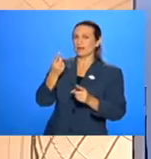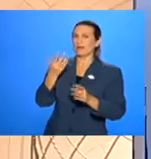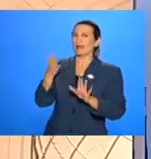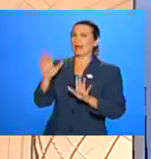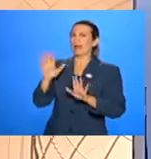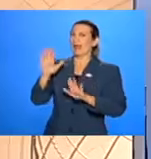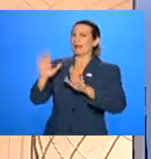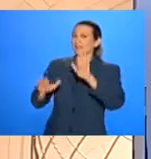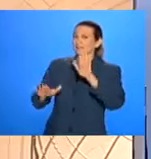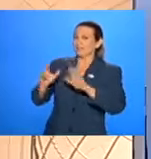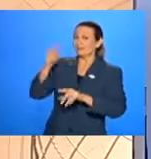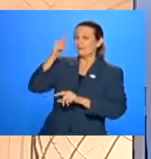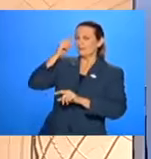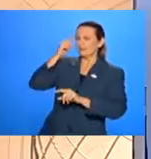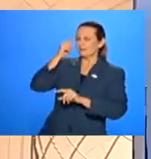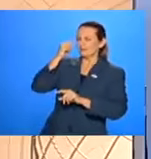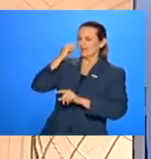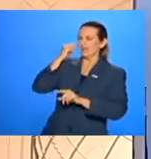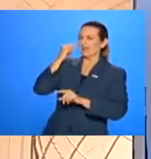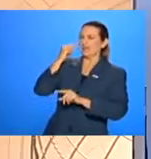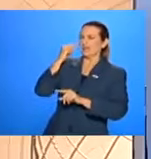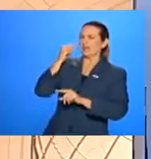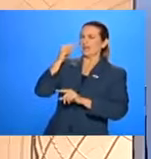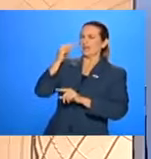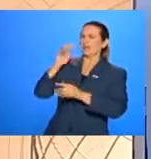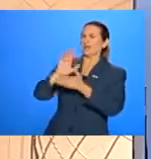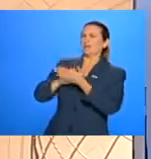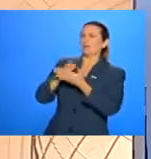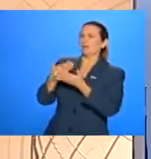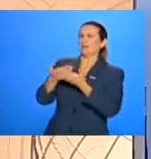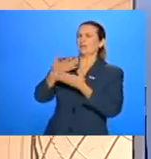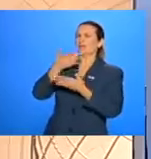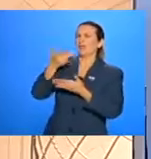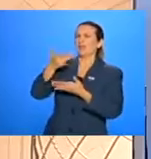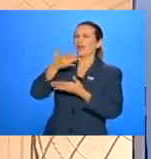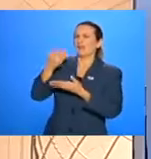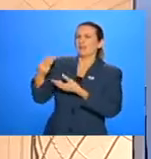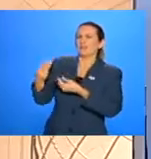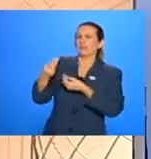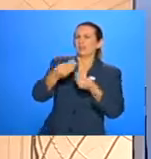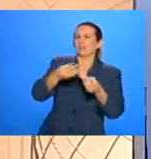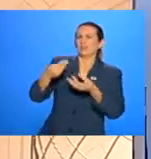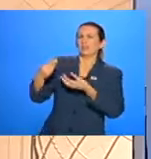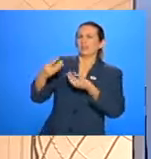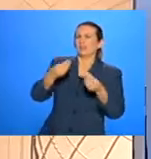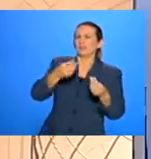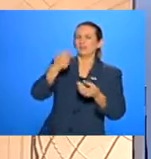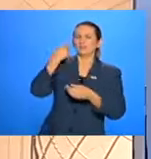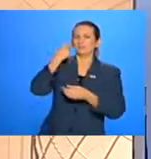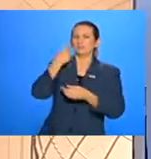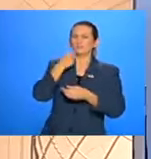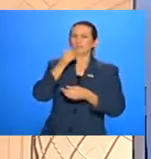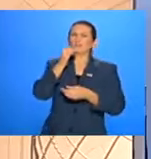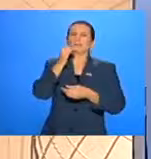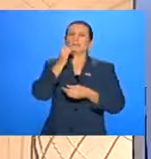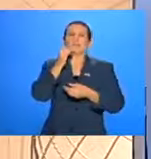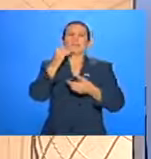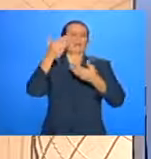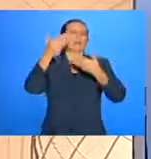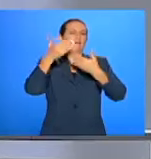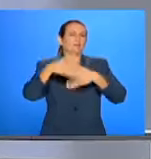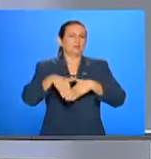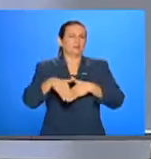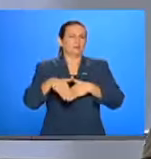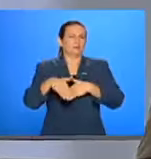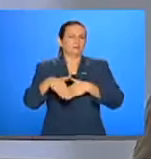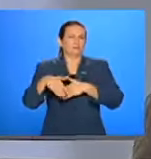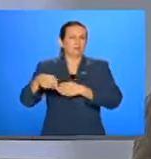de facilitarem a situação para os surdos, principalmente em momentos de avaliação.